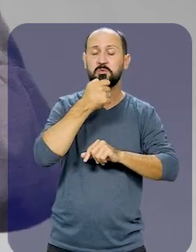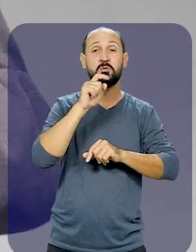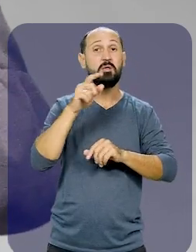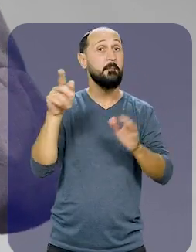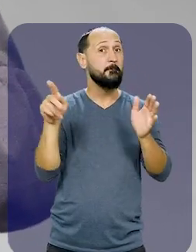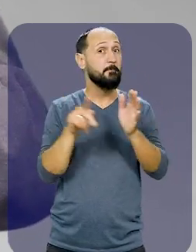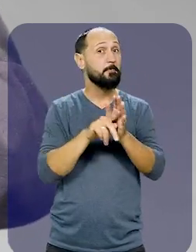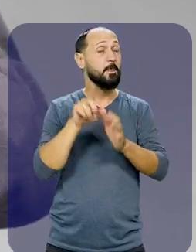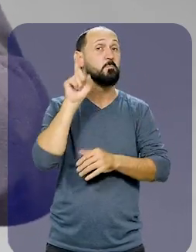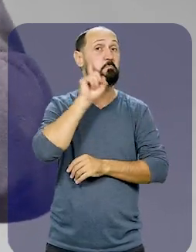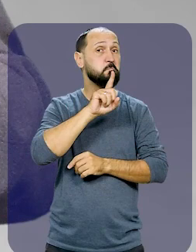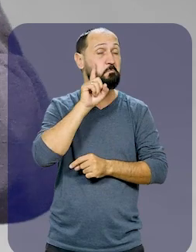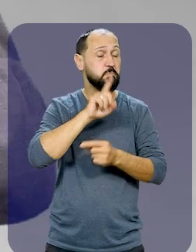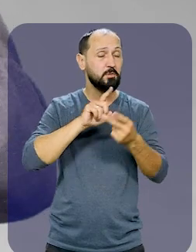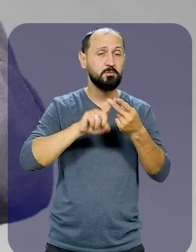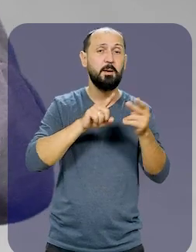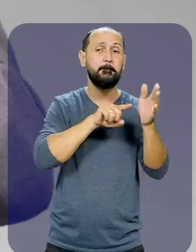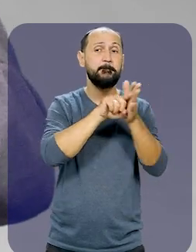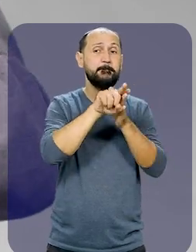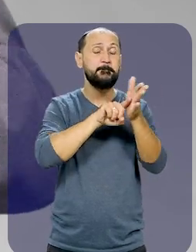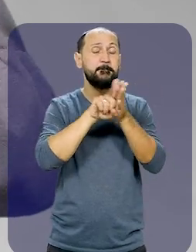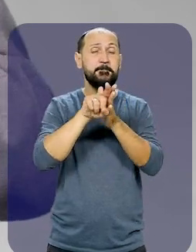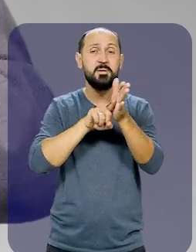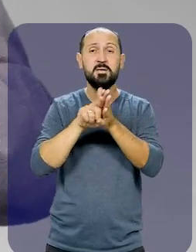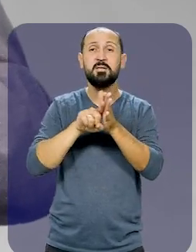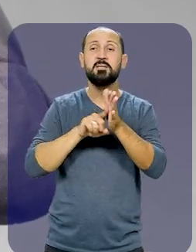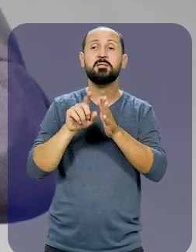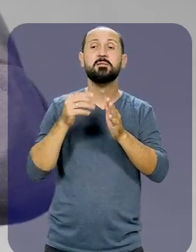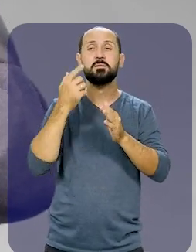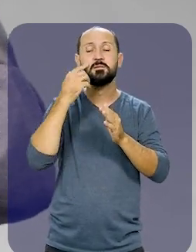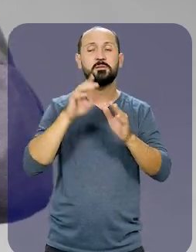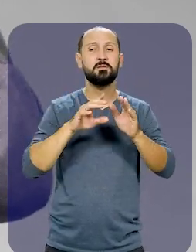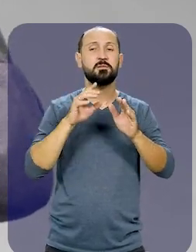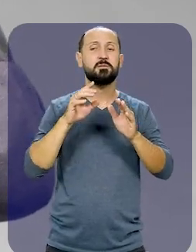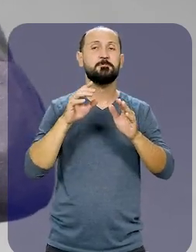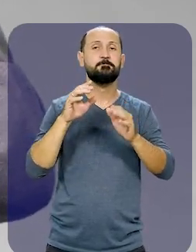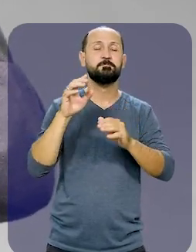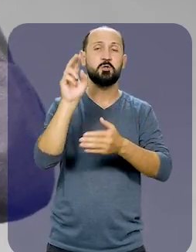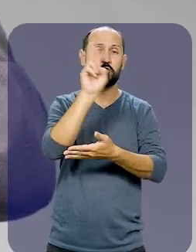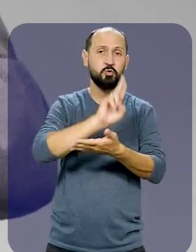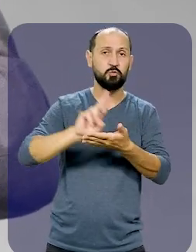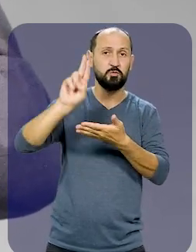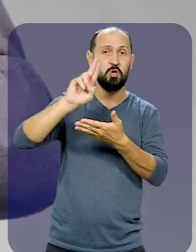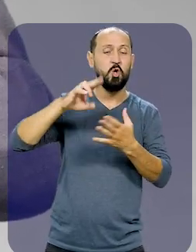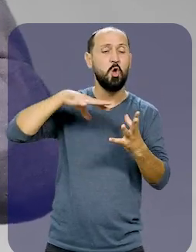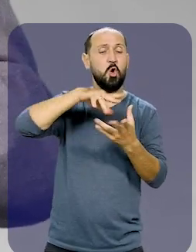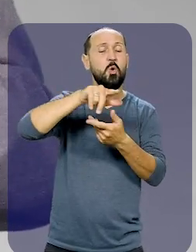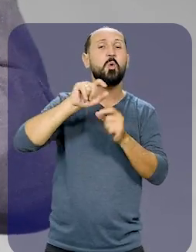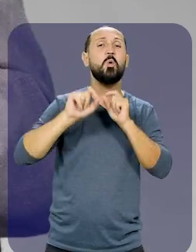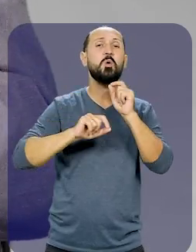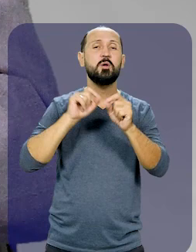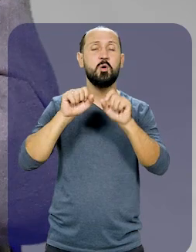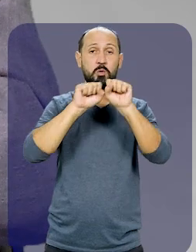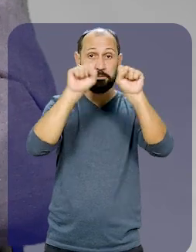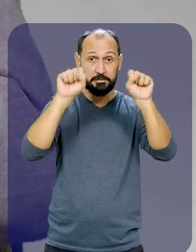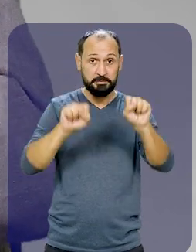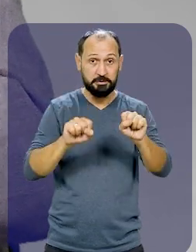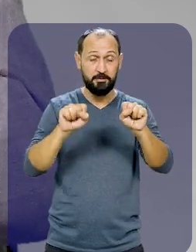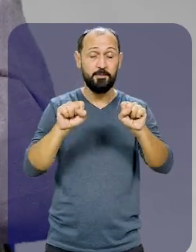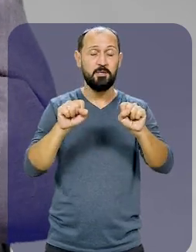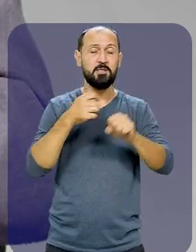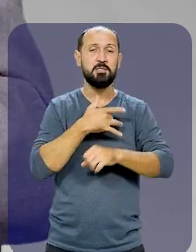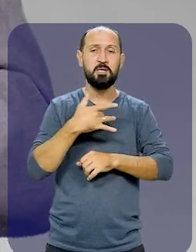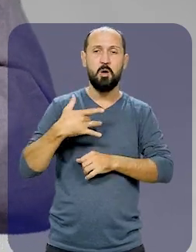nos Estados Unidos, pesquisas das maiores universidades do mundo, o sistema de